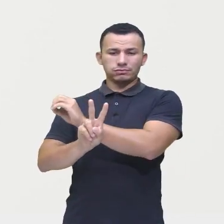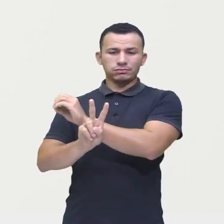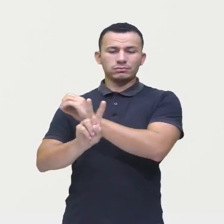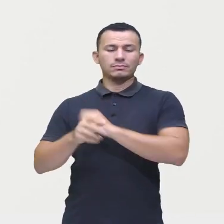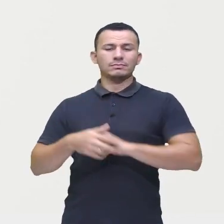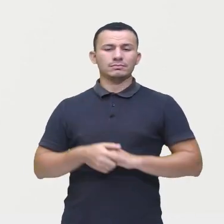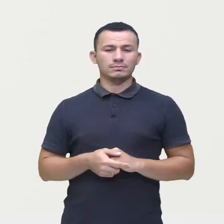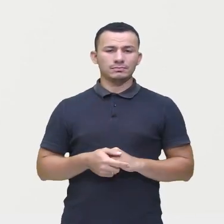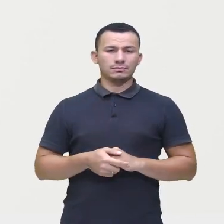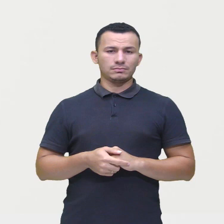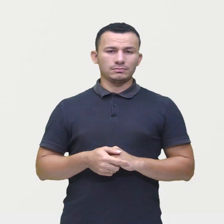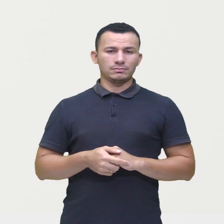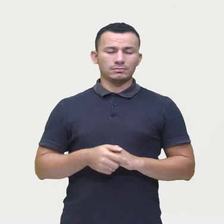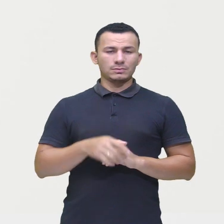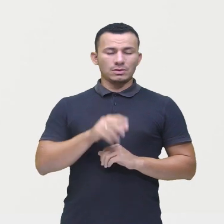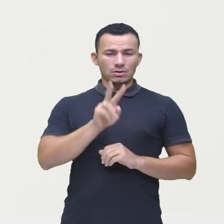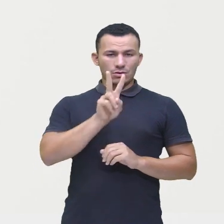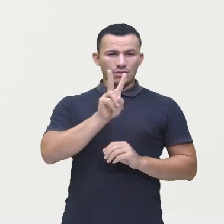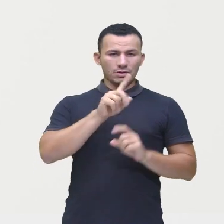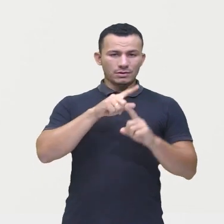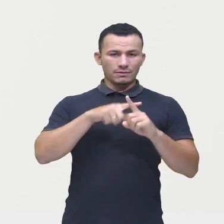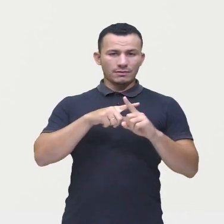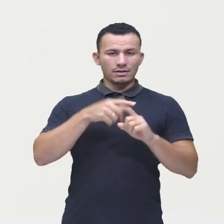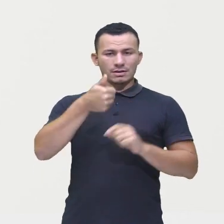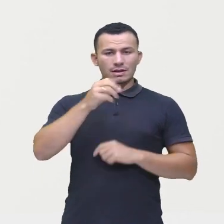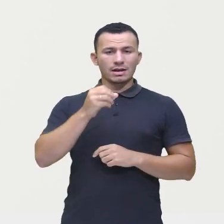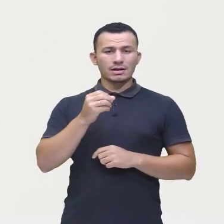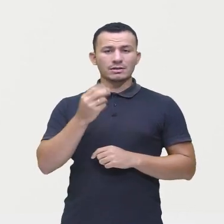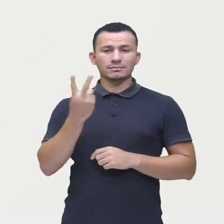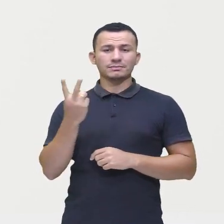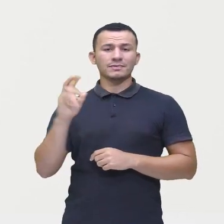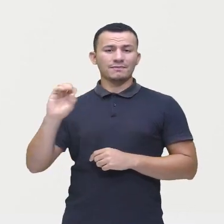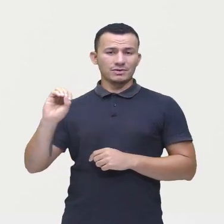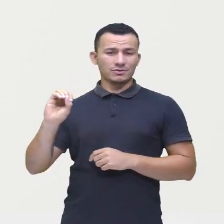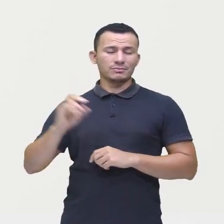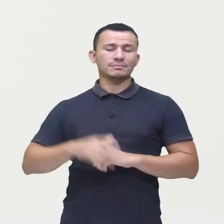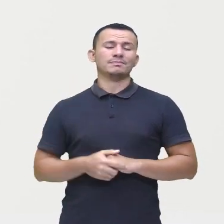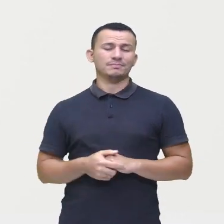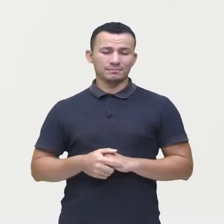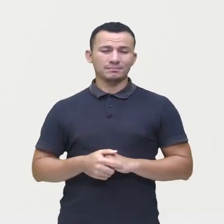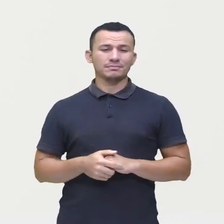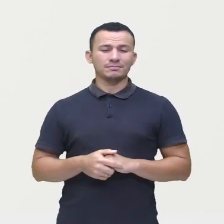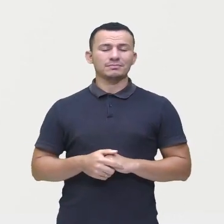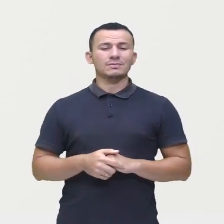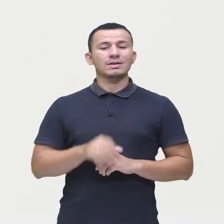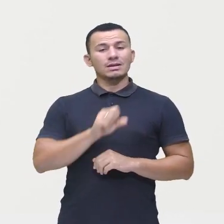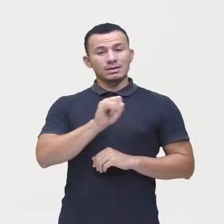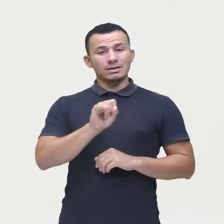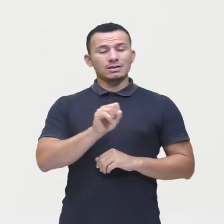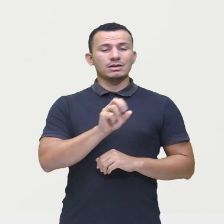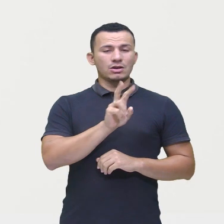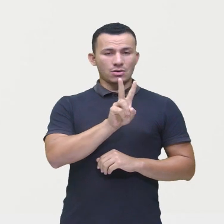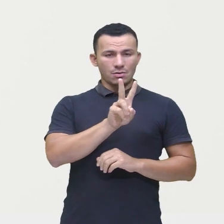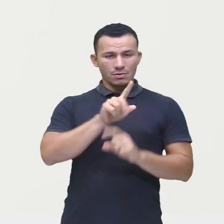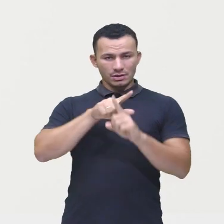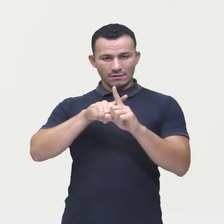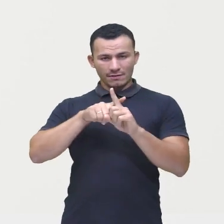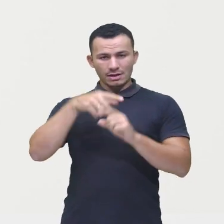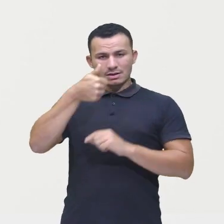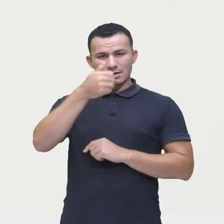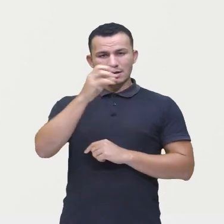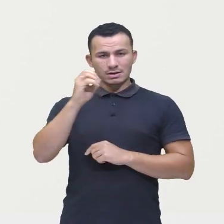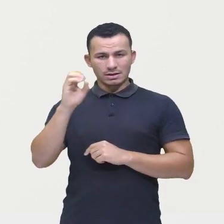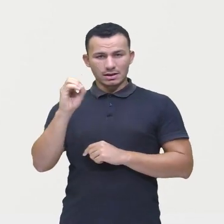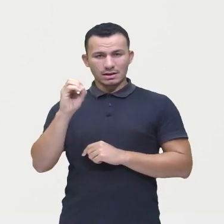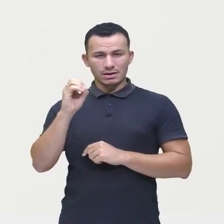Então, 2 vezes 10, 20. Se fosse 2 vezes 100, professor, é o mesmo